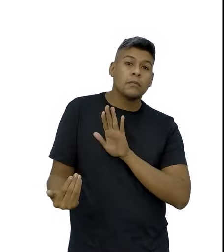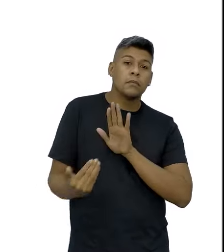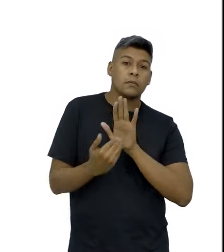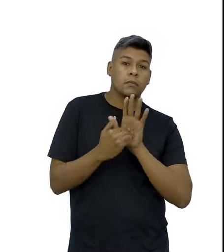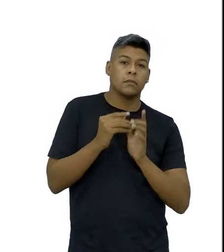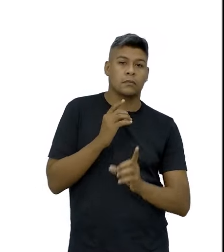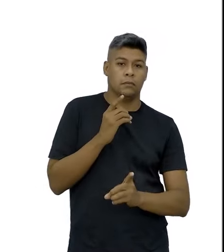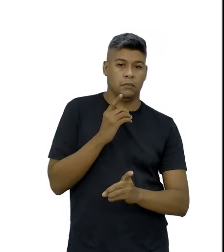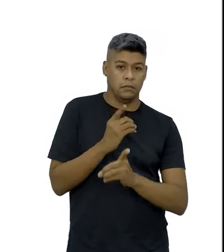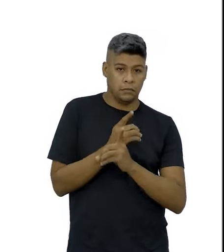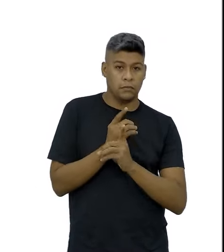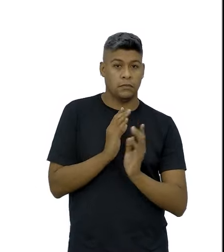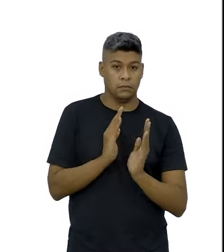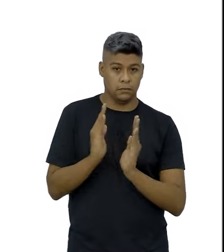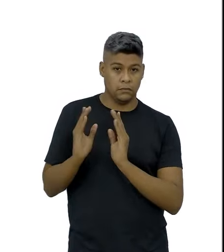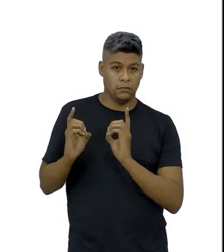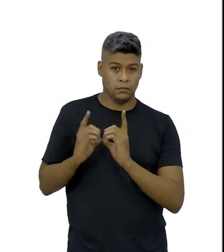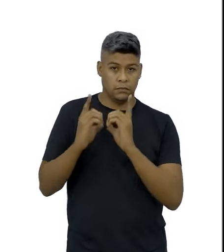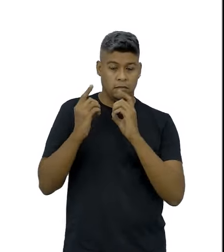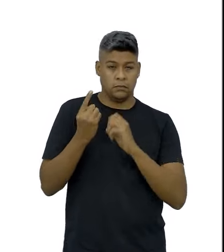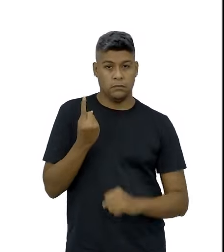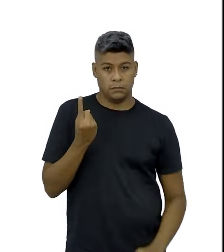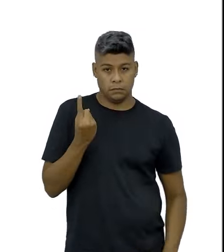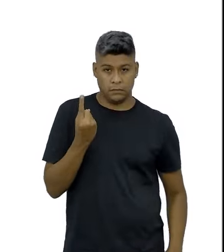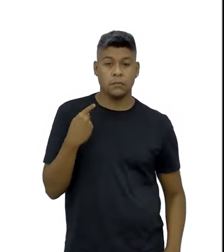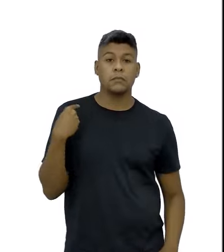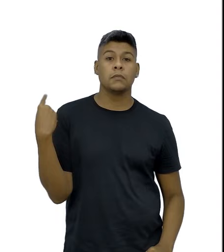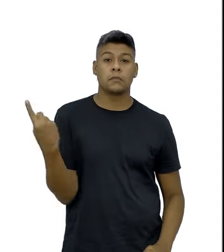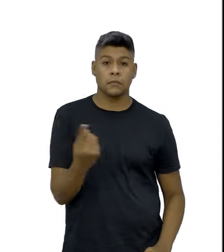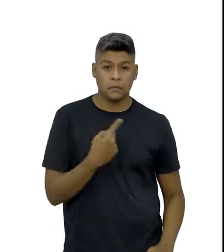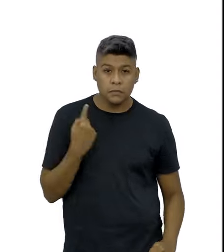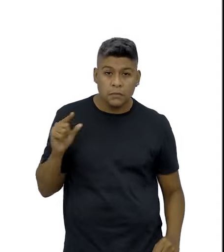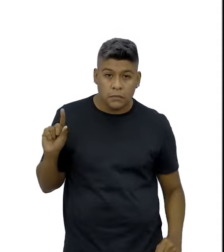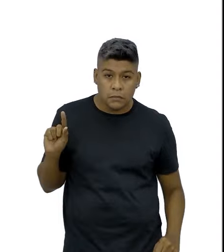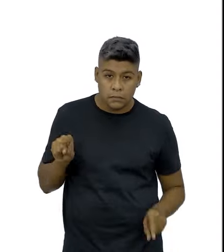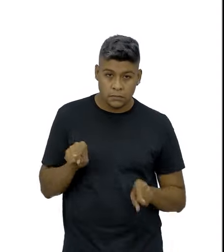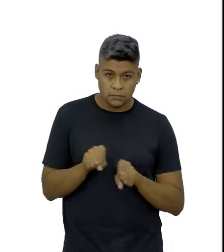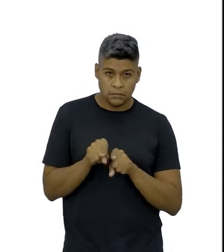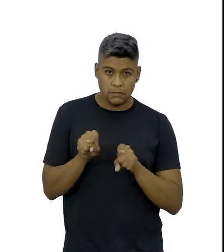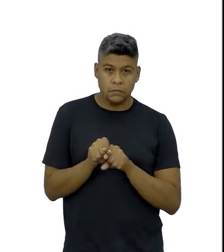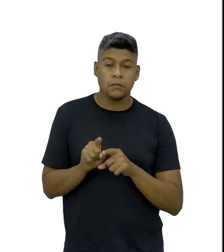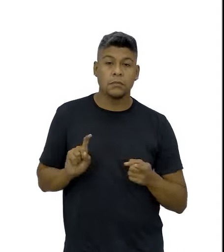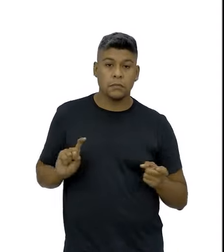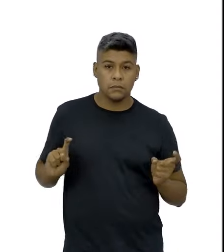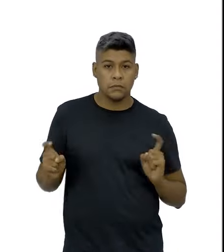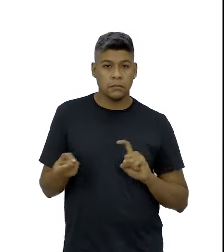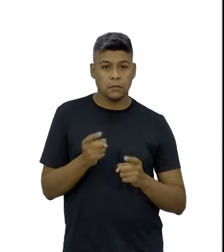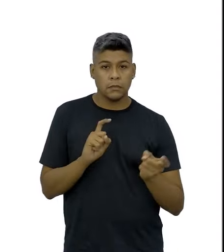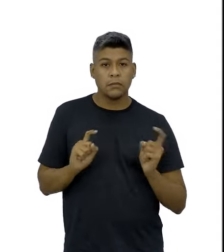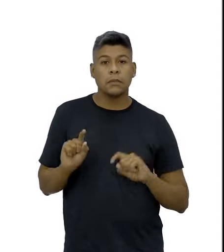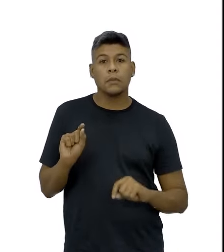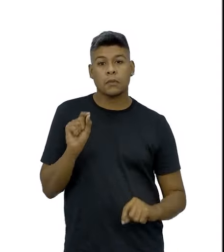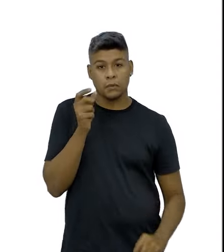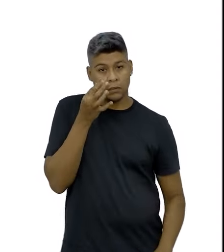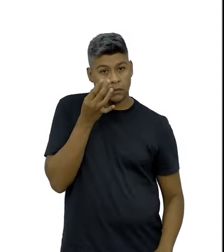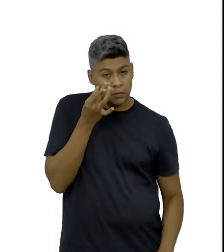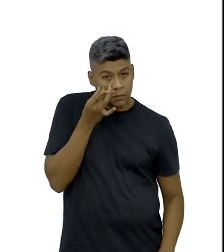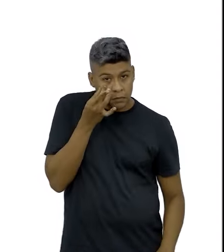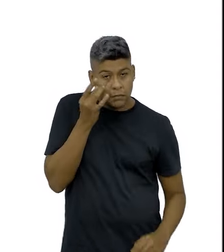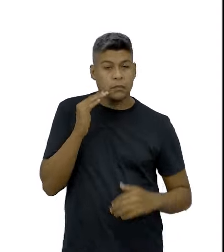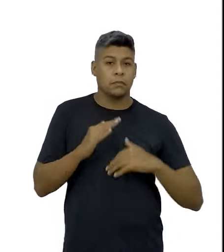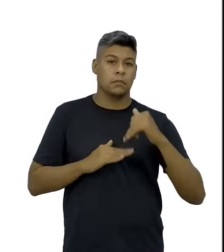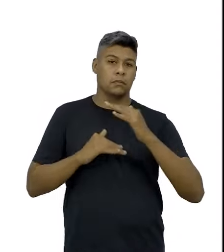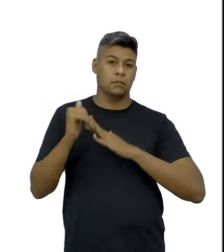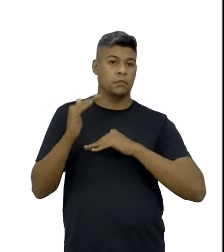que a gente tratou da sequência didática 1, nós também discutimos a presença da matriz de